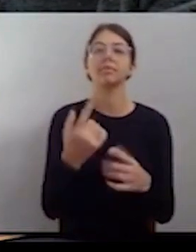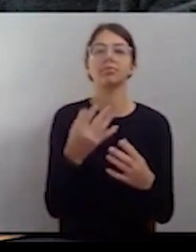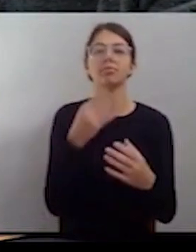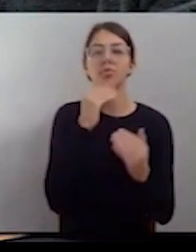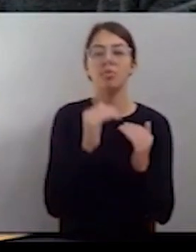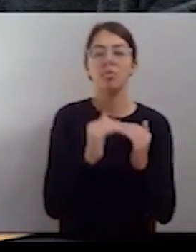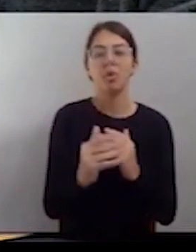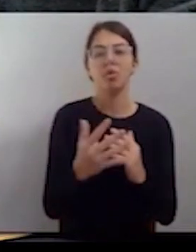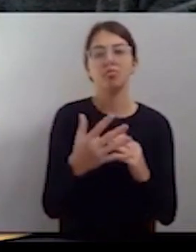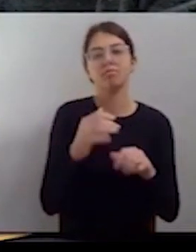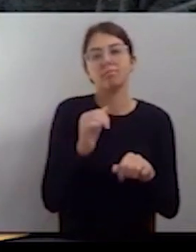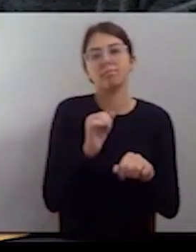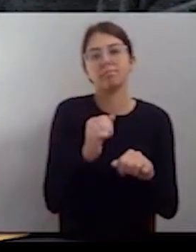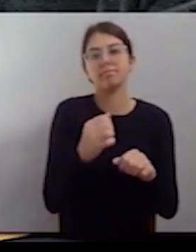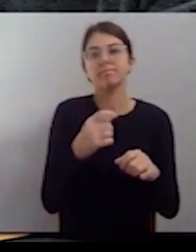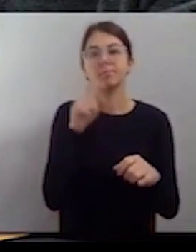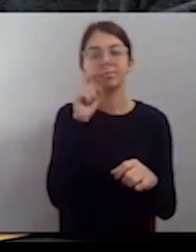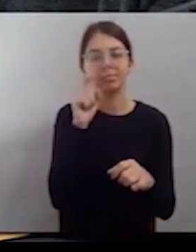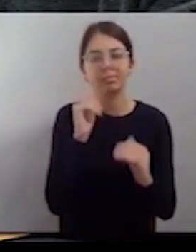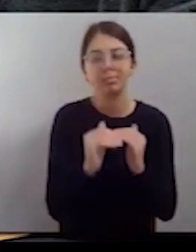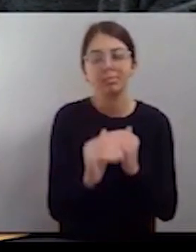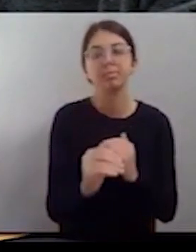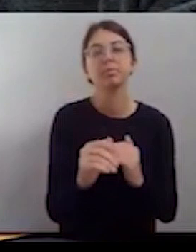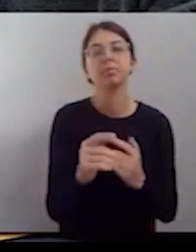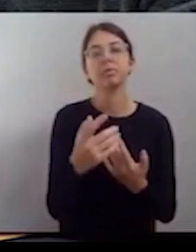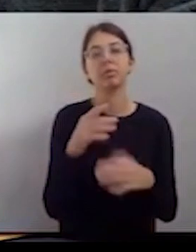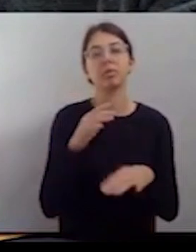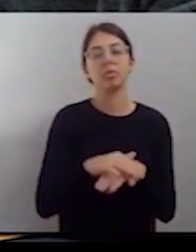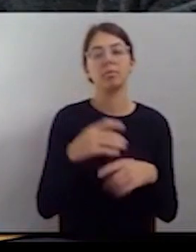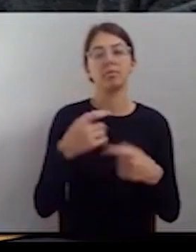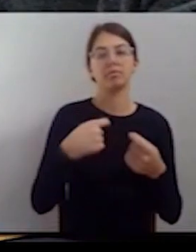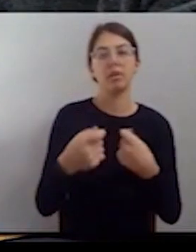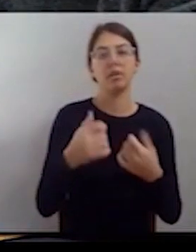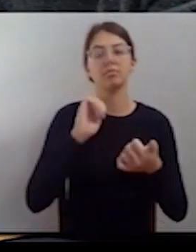montante pode ser fatal para os equipamentos de comércio, desporto